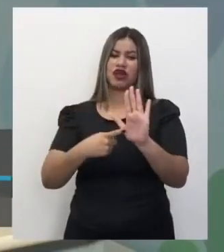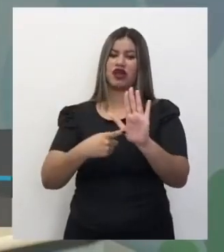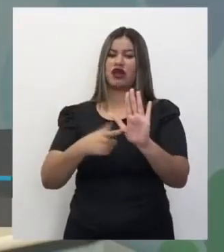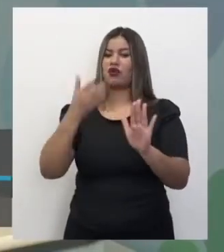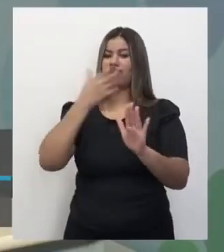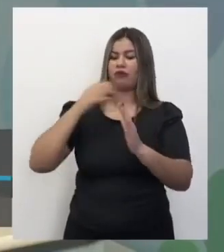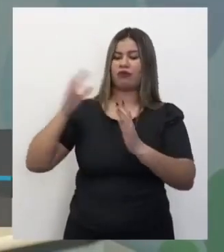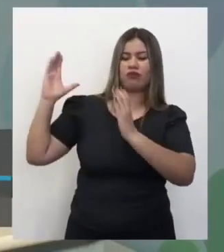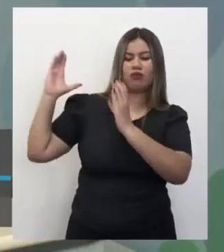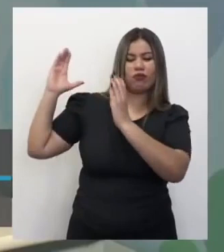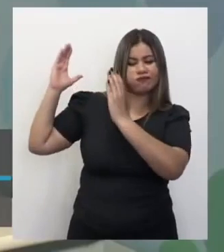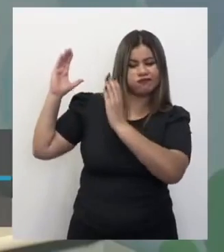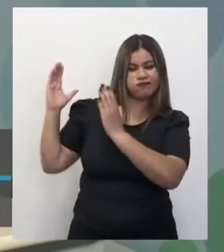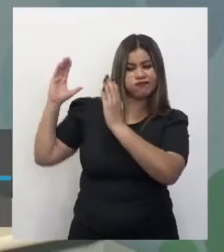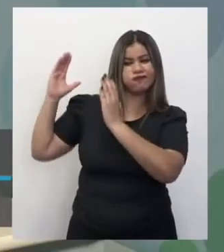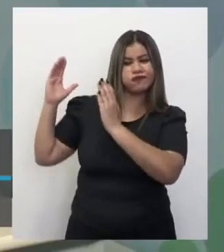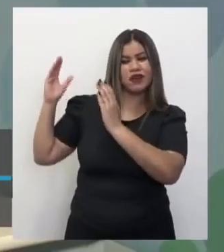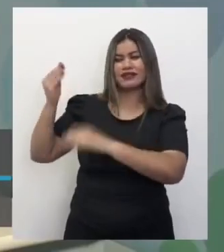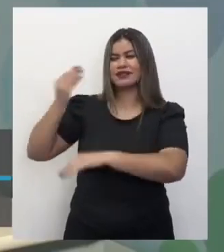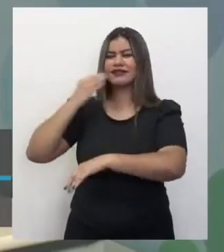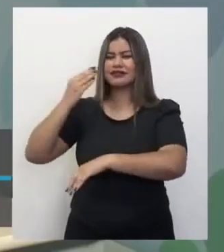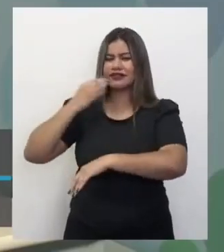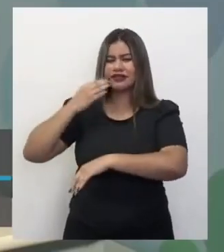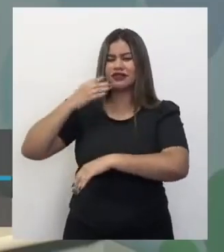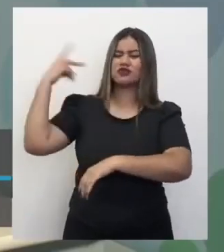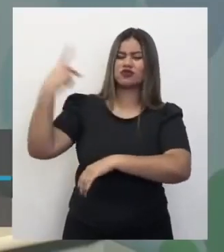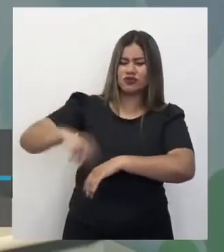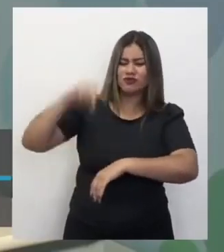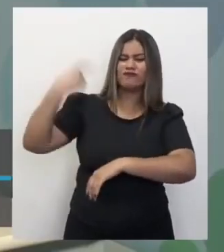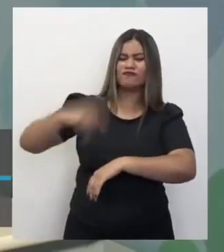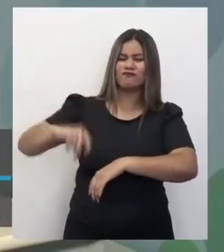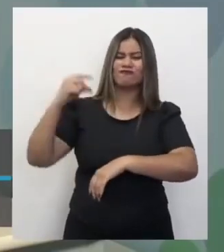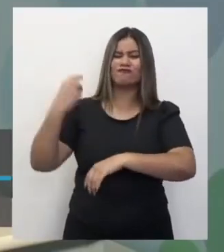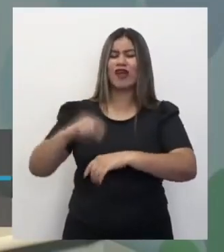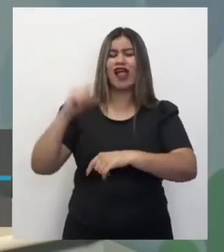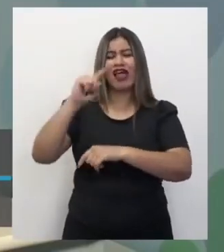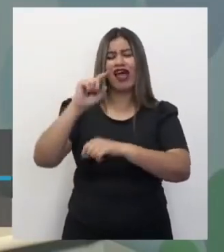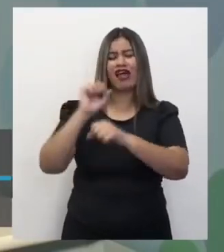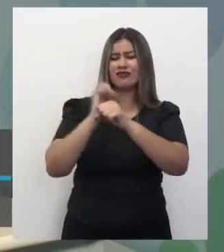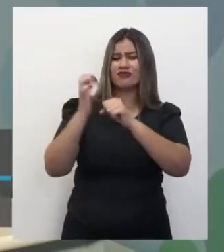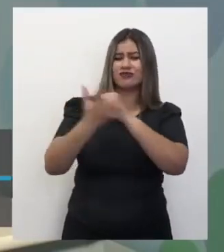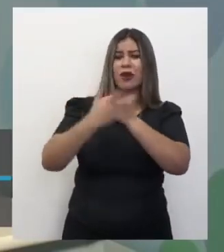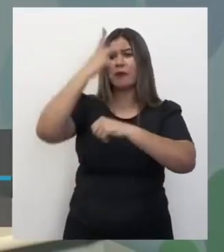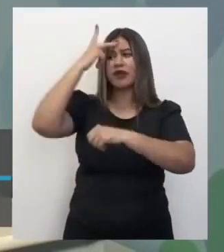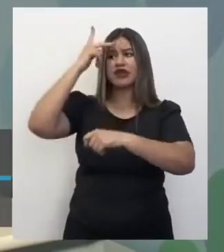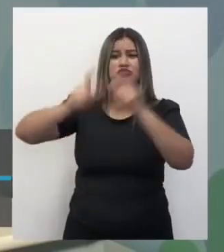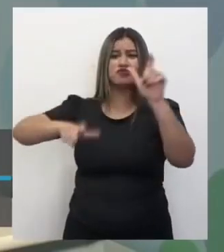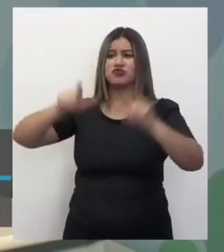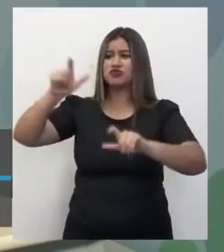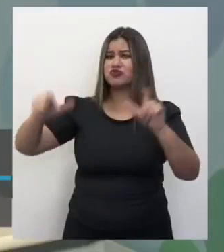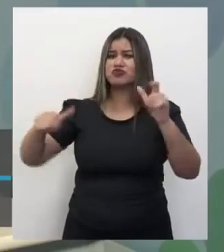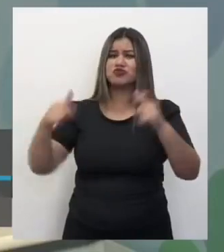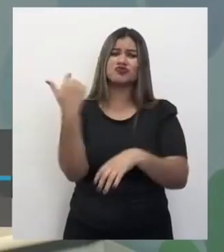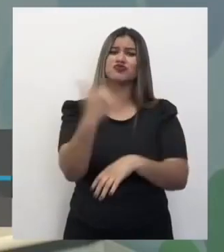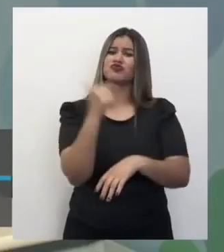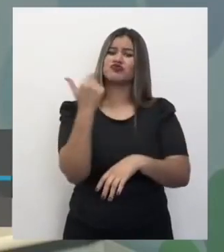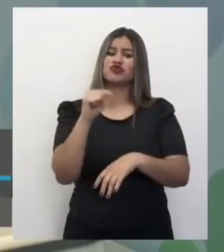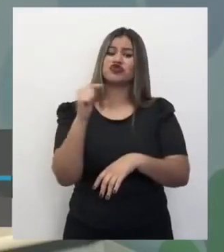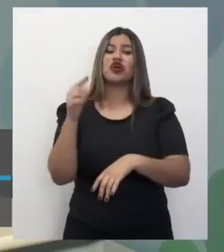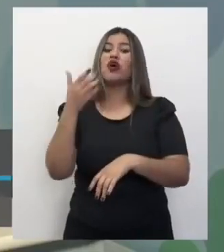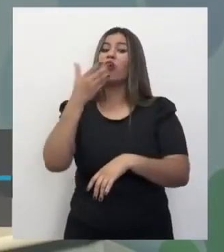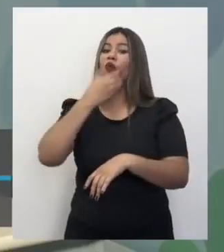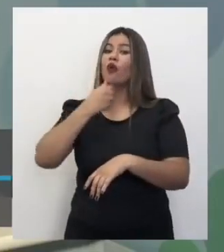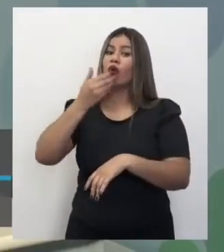botijão de gás, tipo, correndo atrás, na pandemia, onde ninguém tinha gás em lugar nenhum, e ele